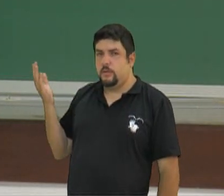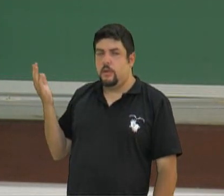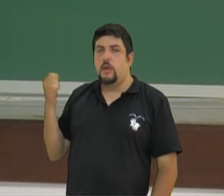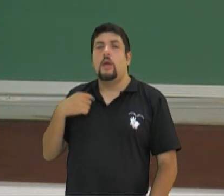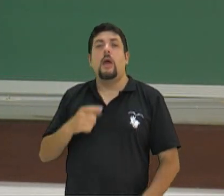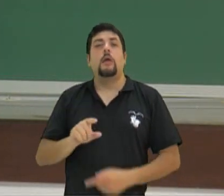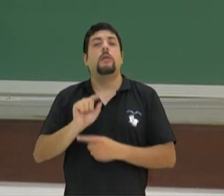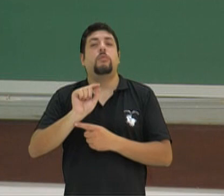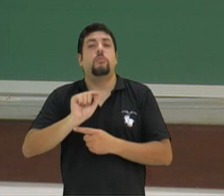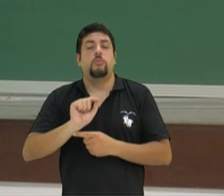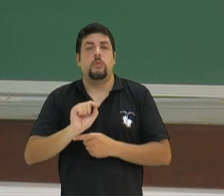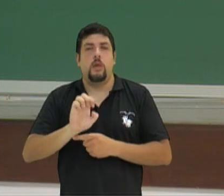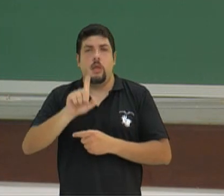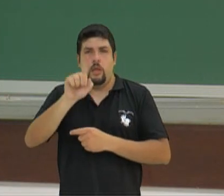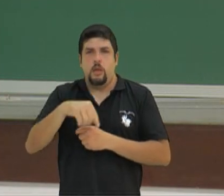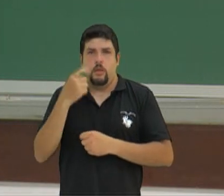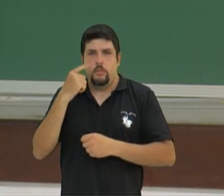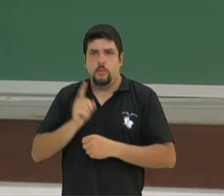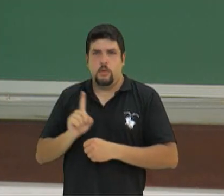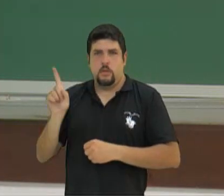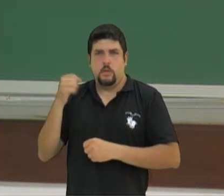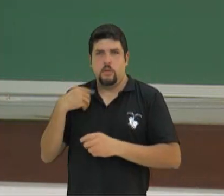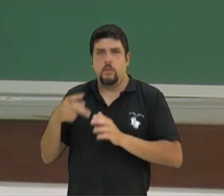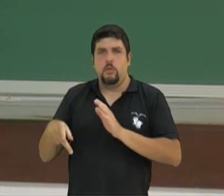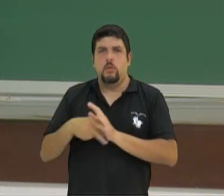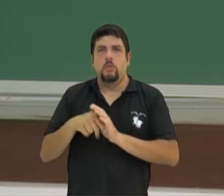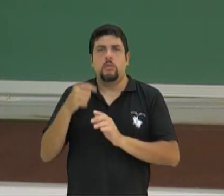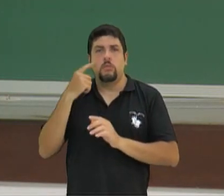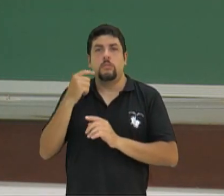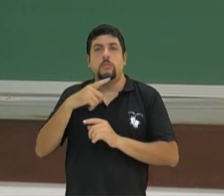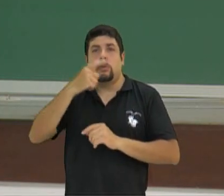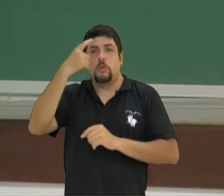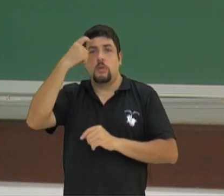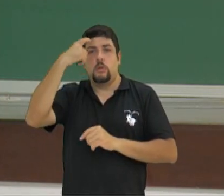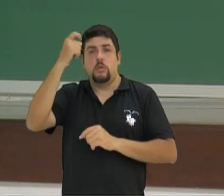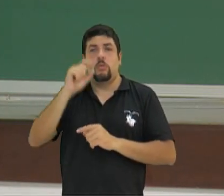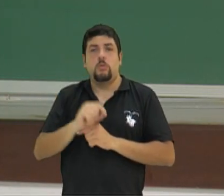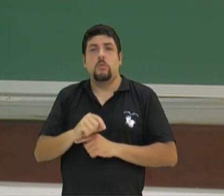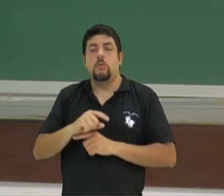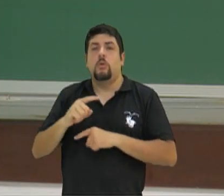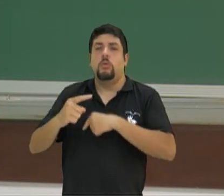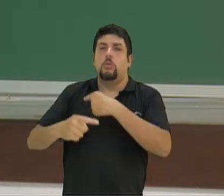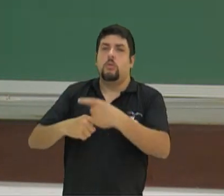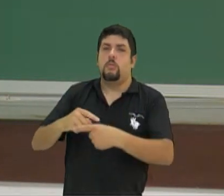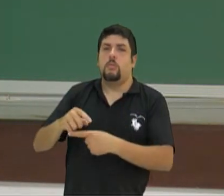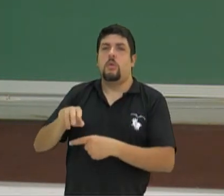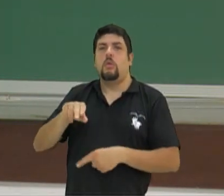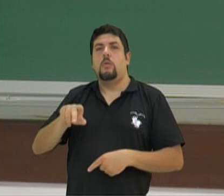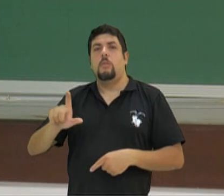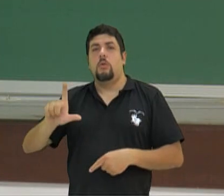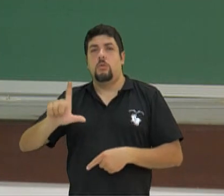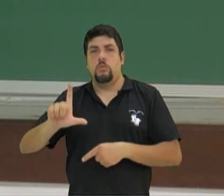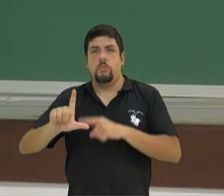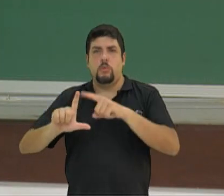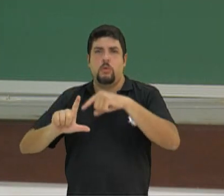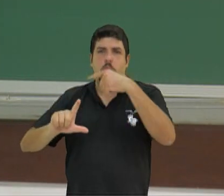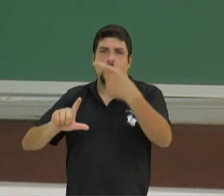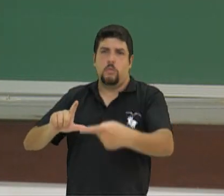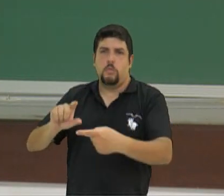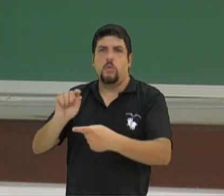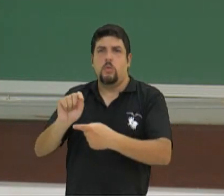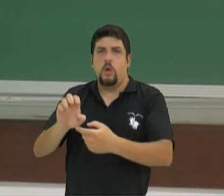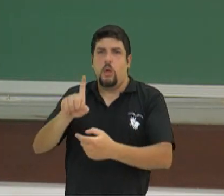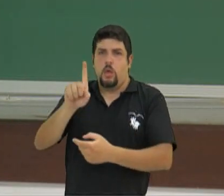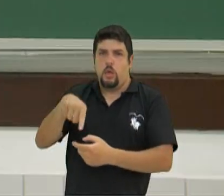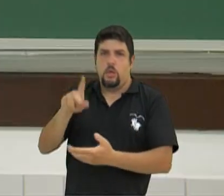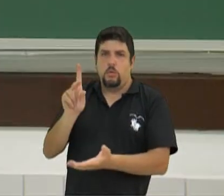a ideia, através desse kinetoscópio, que deu a ideia lá para os irmãos Lumière a fazer a nossa próxima invenção, que aí, sim, em